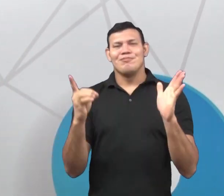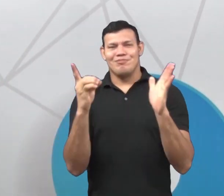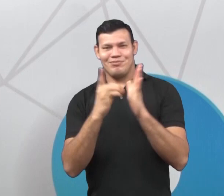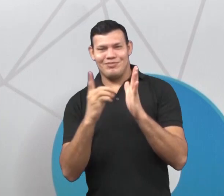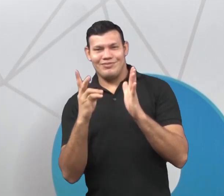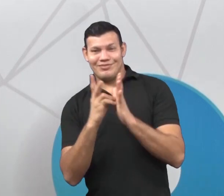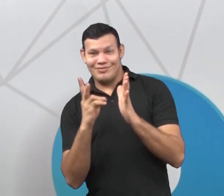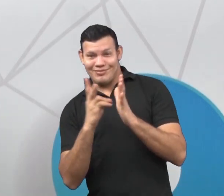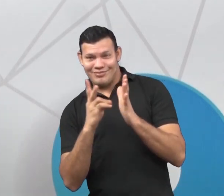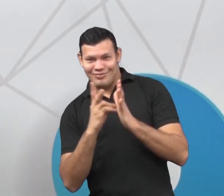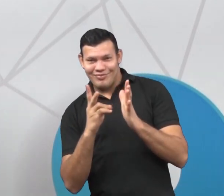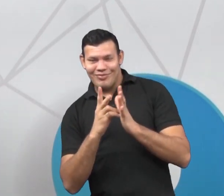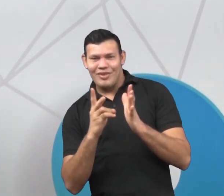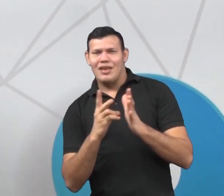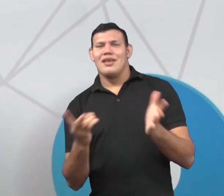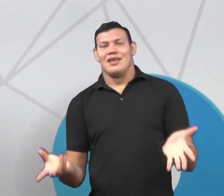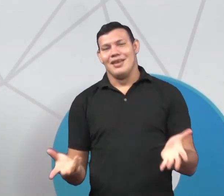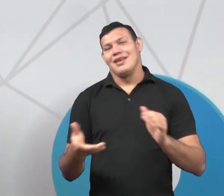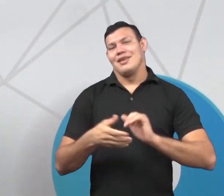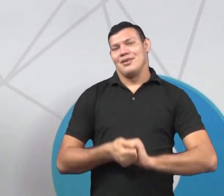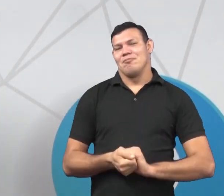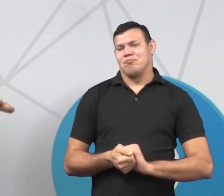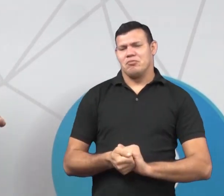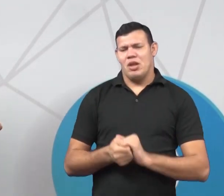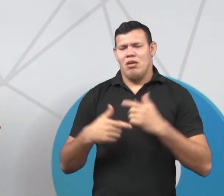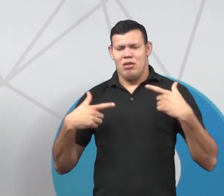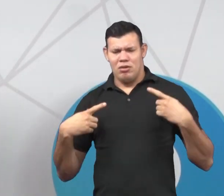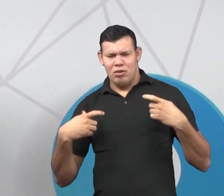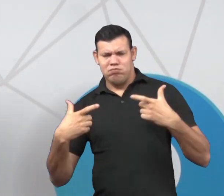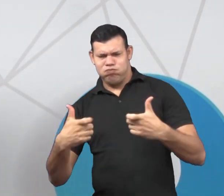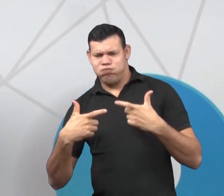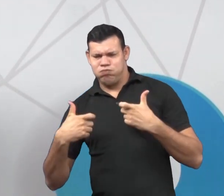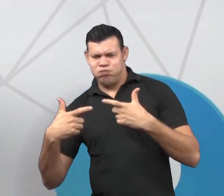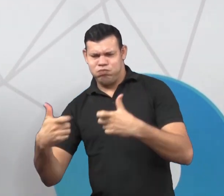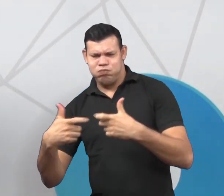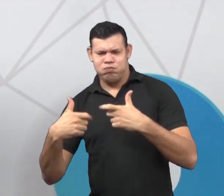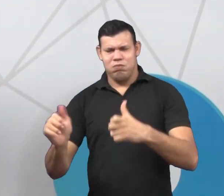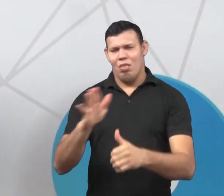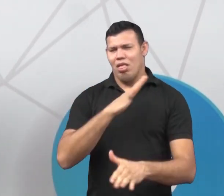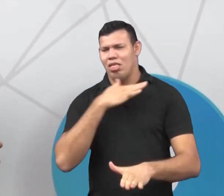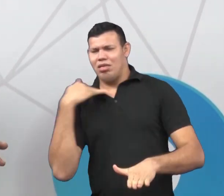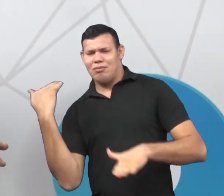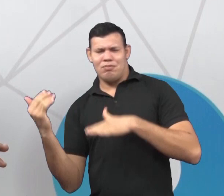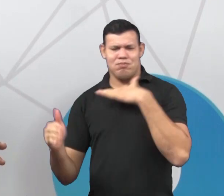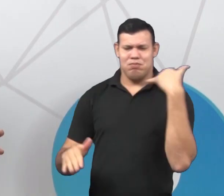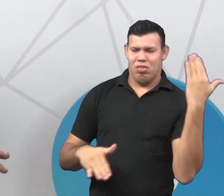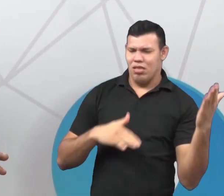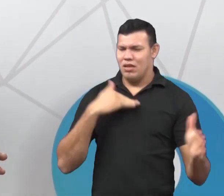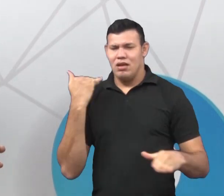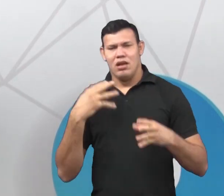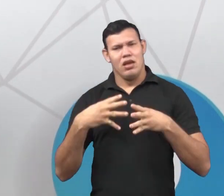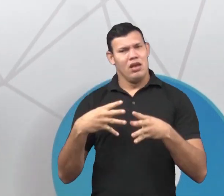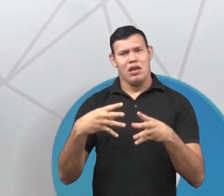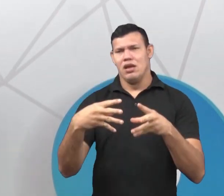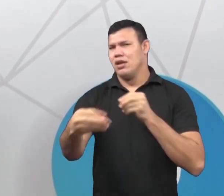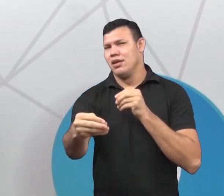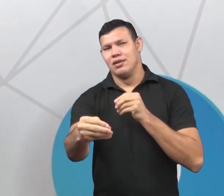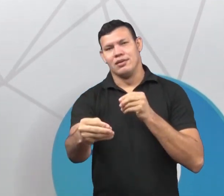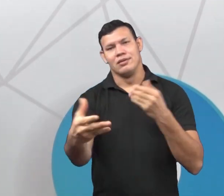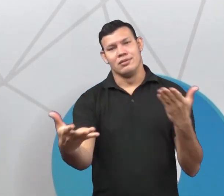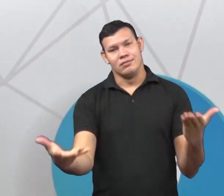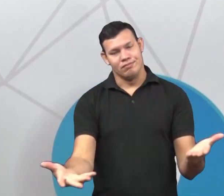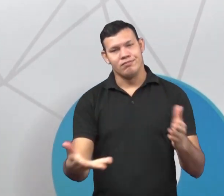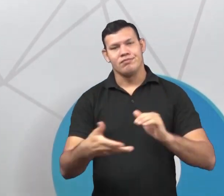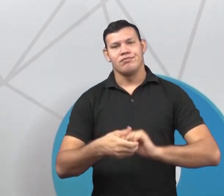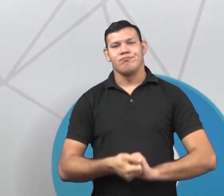porém, grande parte desses povos foram praticamente dizimados, praticamente desapareceram,